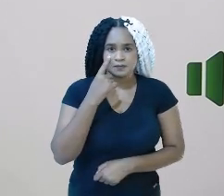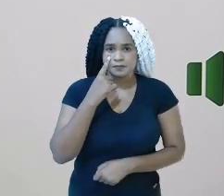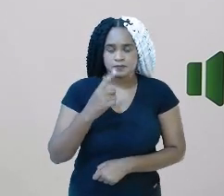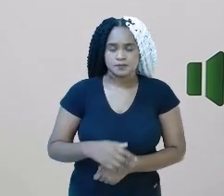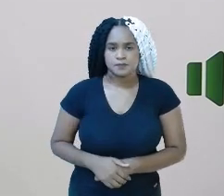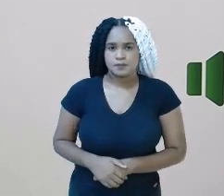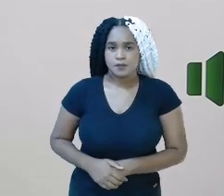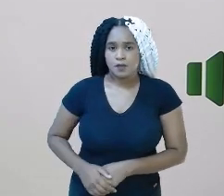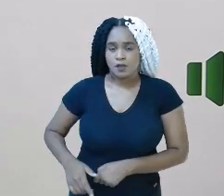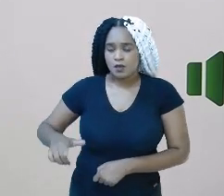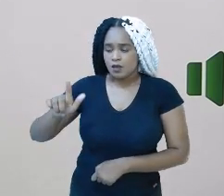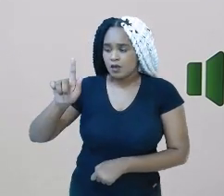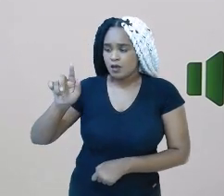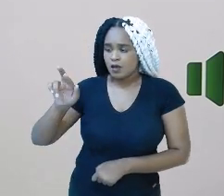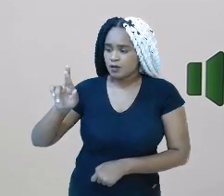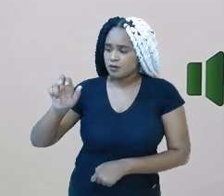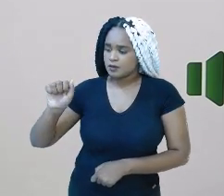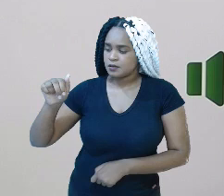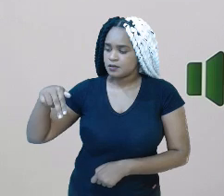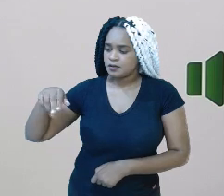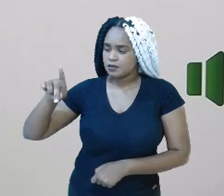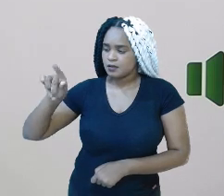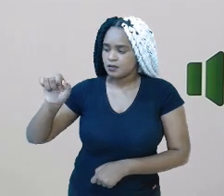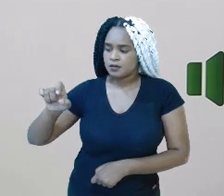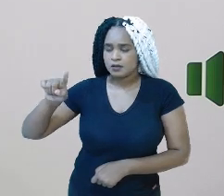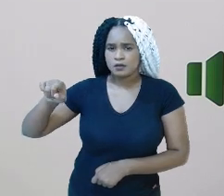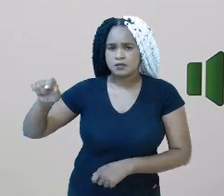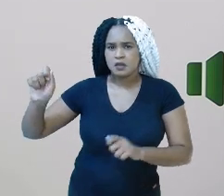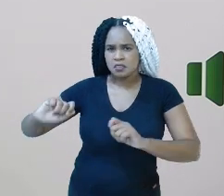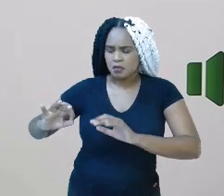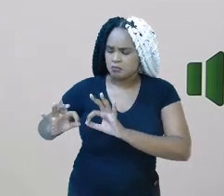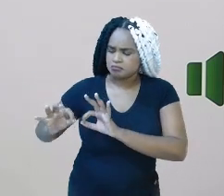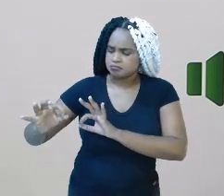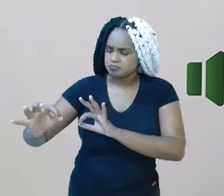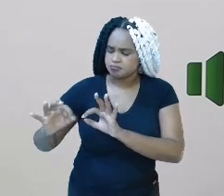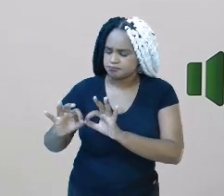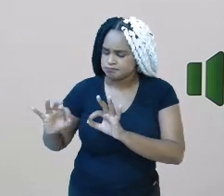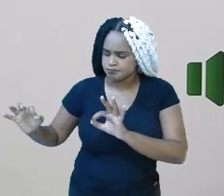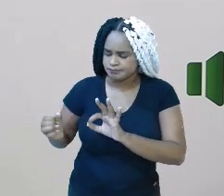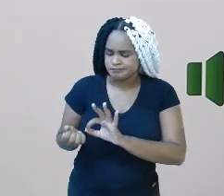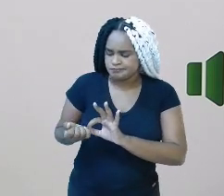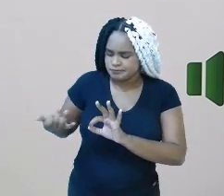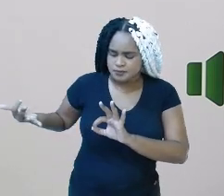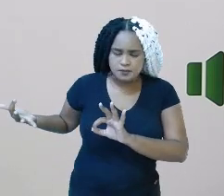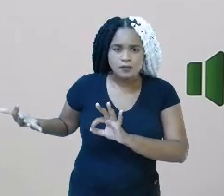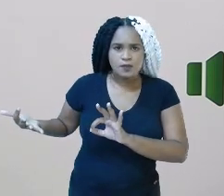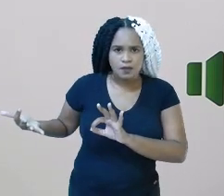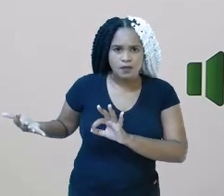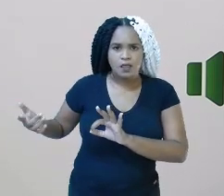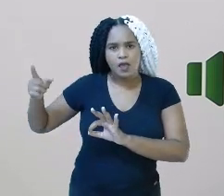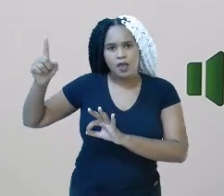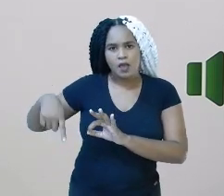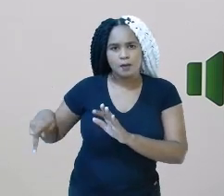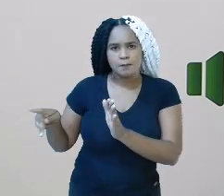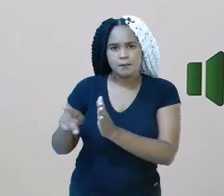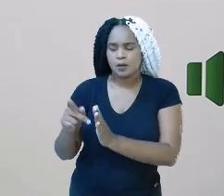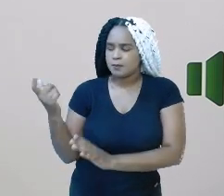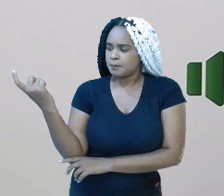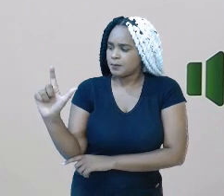Grandeza é algo que pode ser medido. Isso mesmo, tudo que pode ser medido, eu